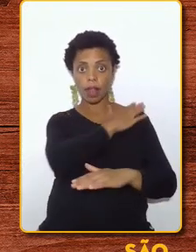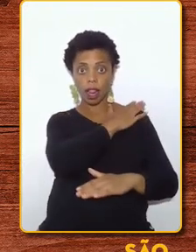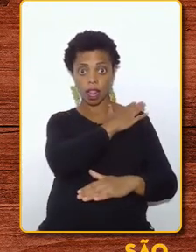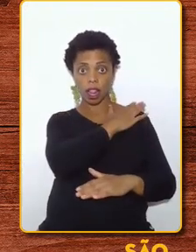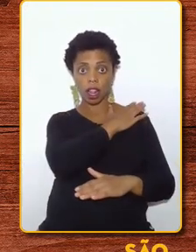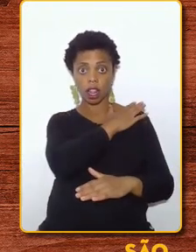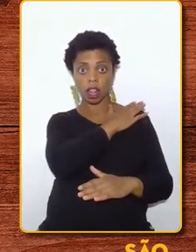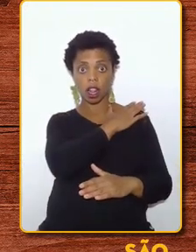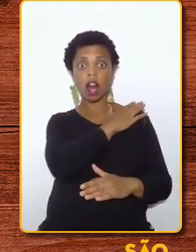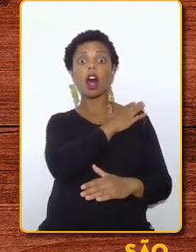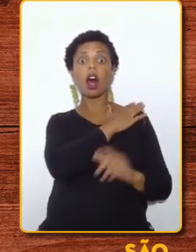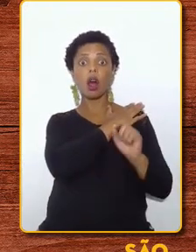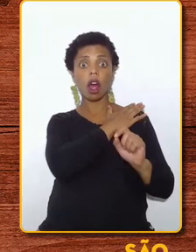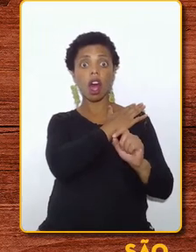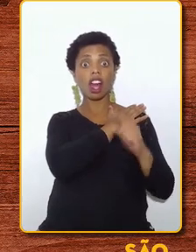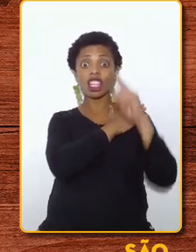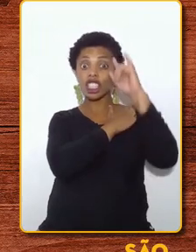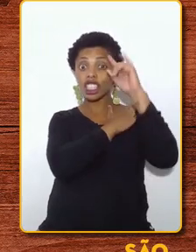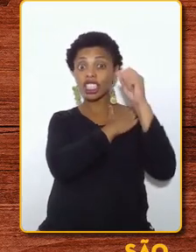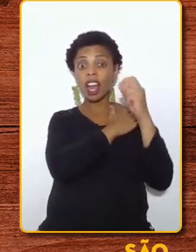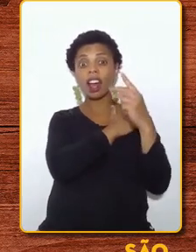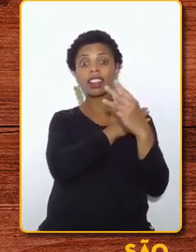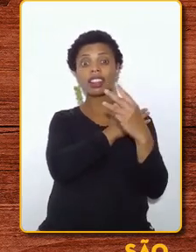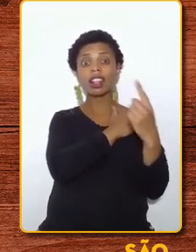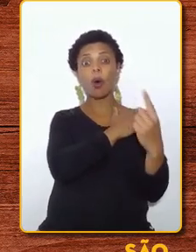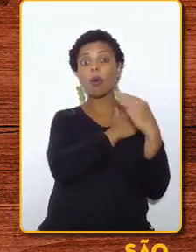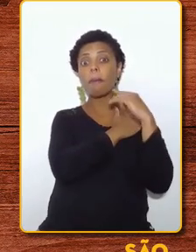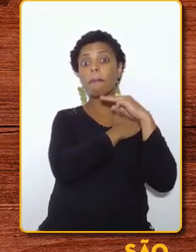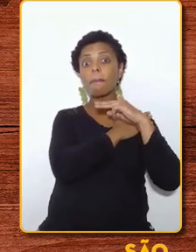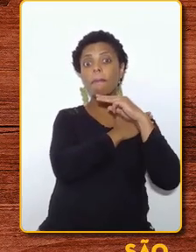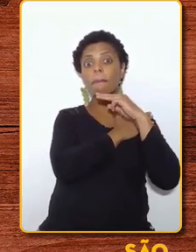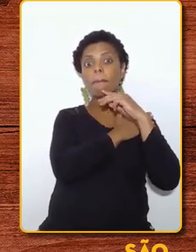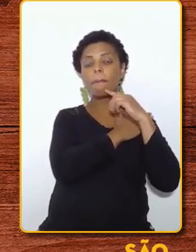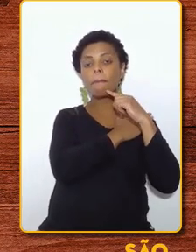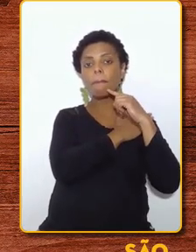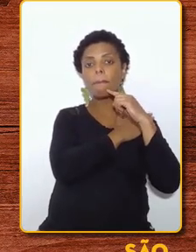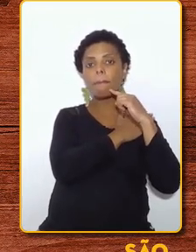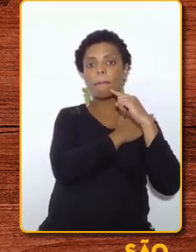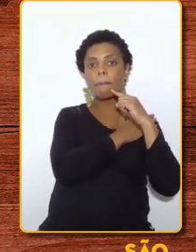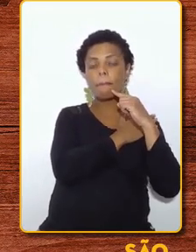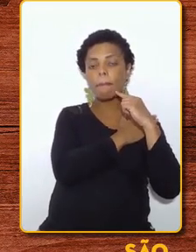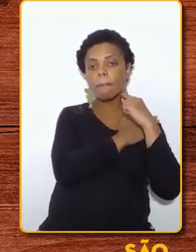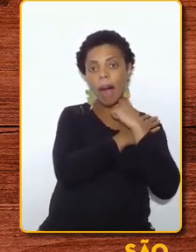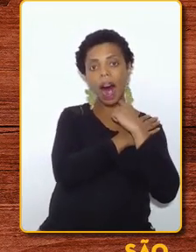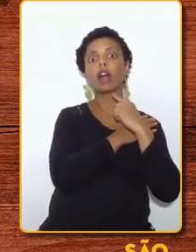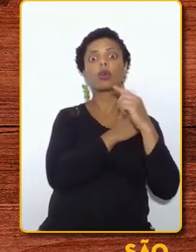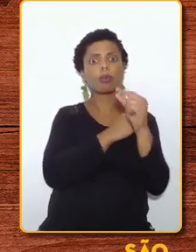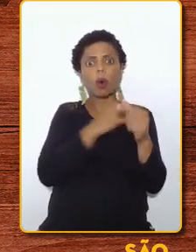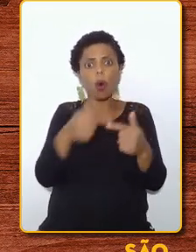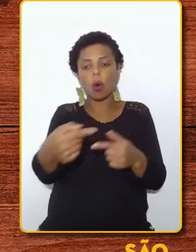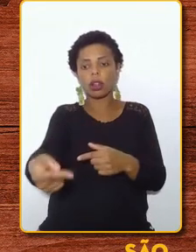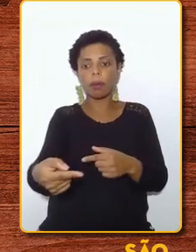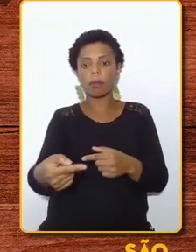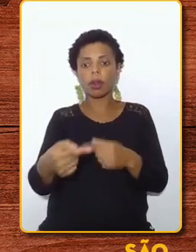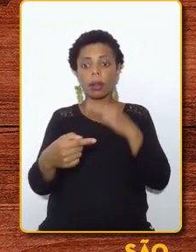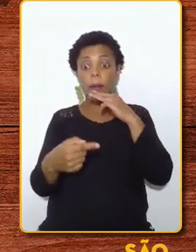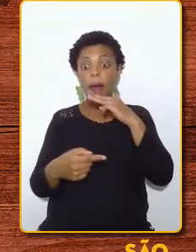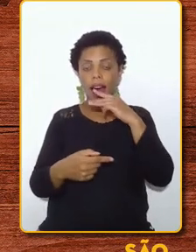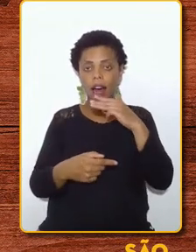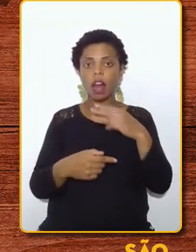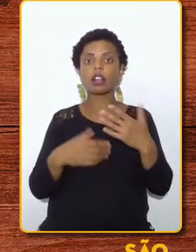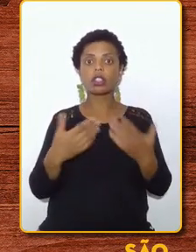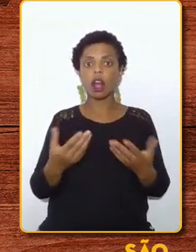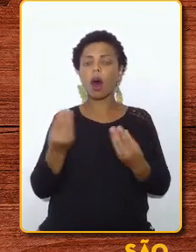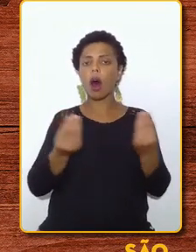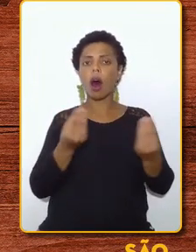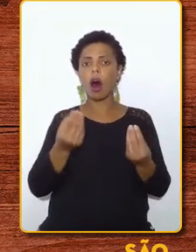pouquíssimo tempo depois. E eu acho que mostra a concentração de terra e poder que tem ainda essa parcela da população do